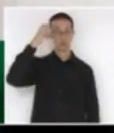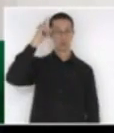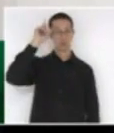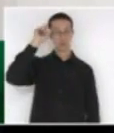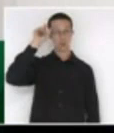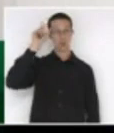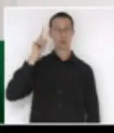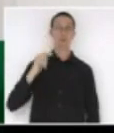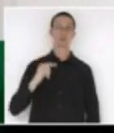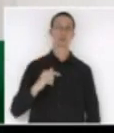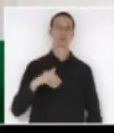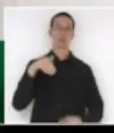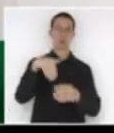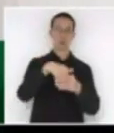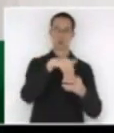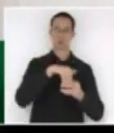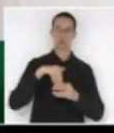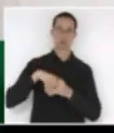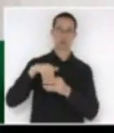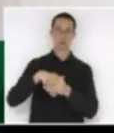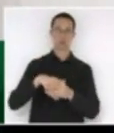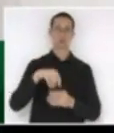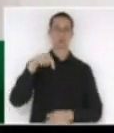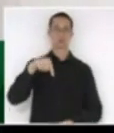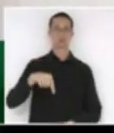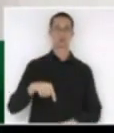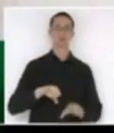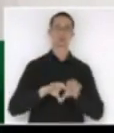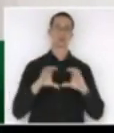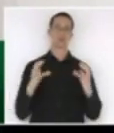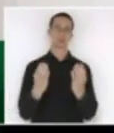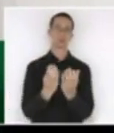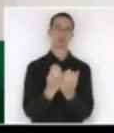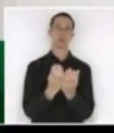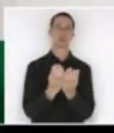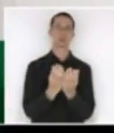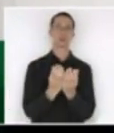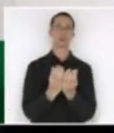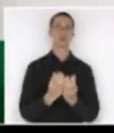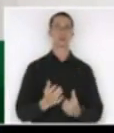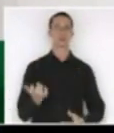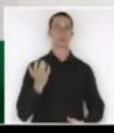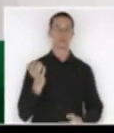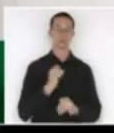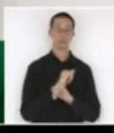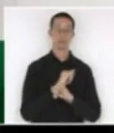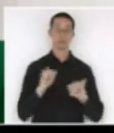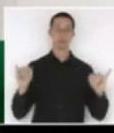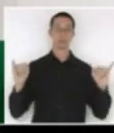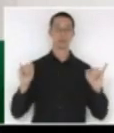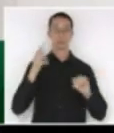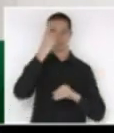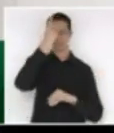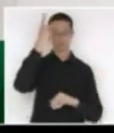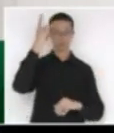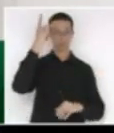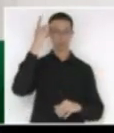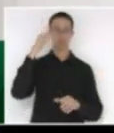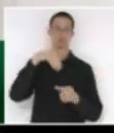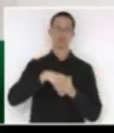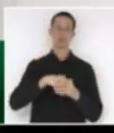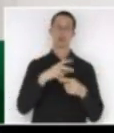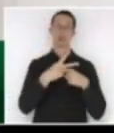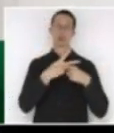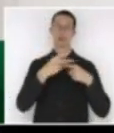processo eleitoral, e eu faço a questão aqui de registrar com muito carinho os que foram eleitos para o